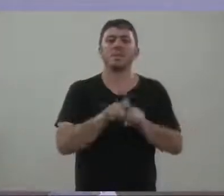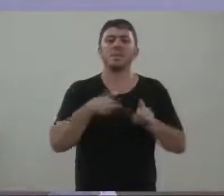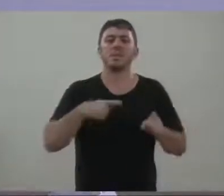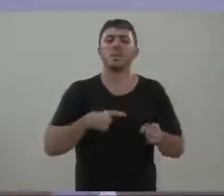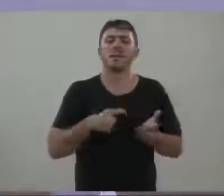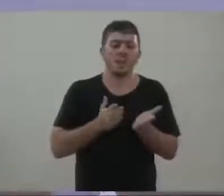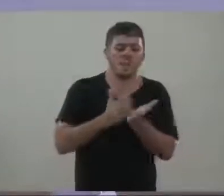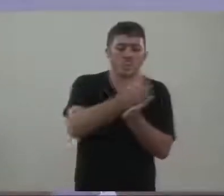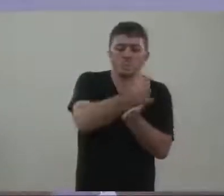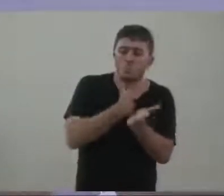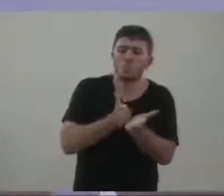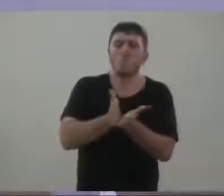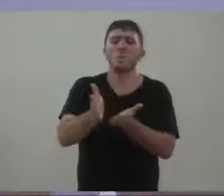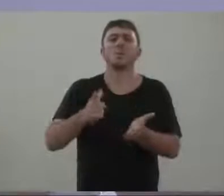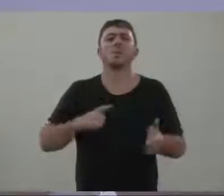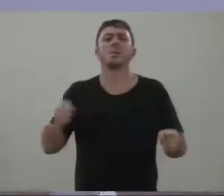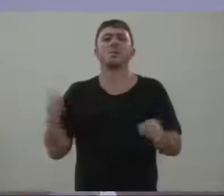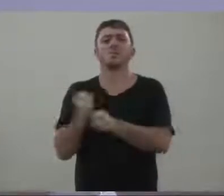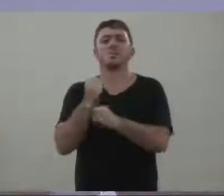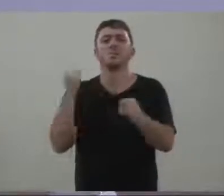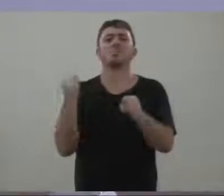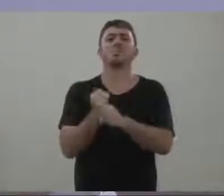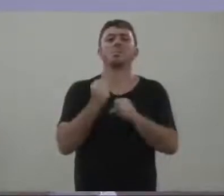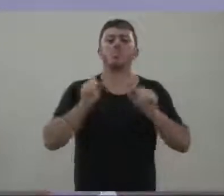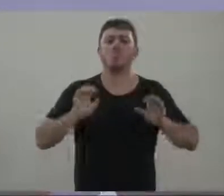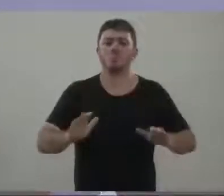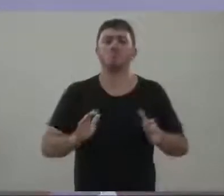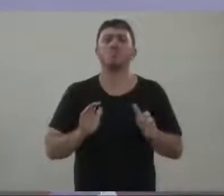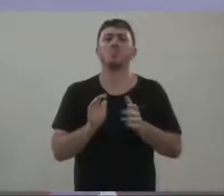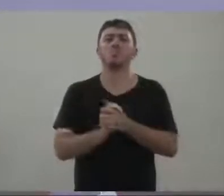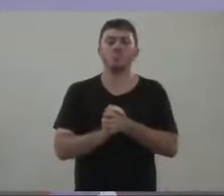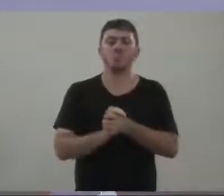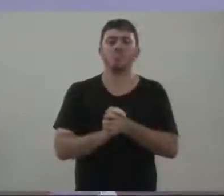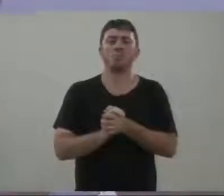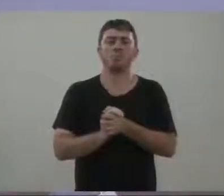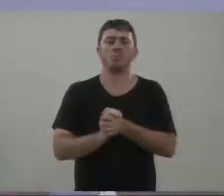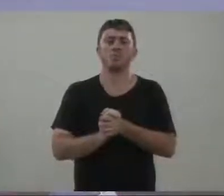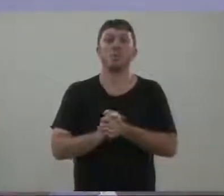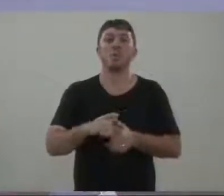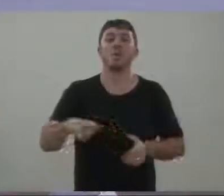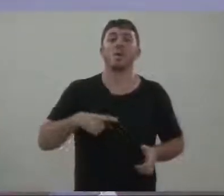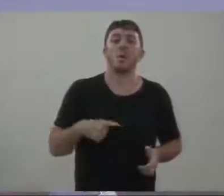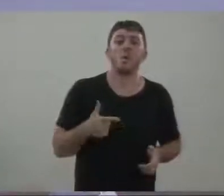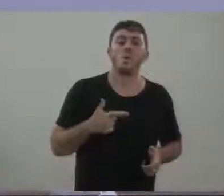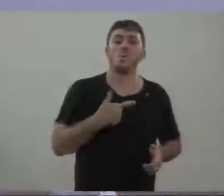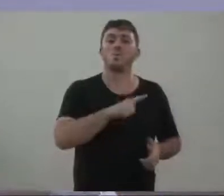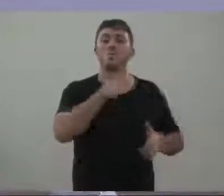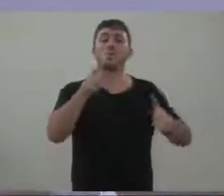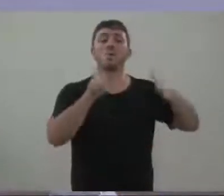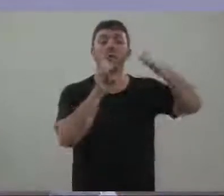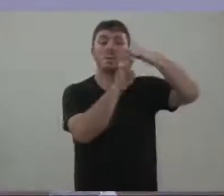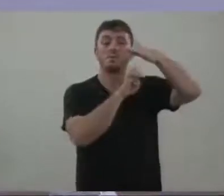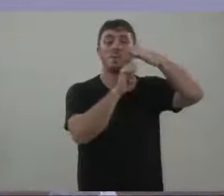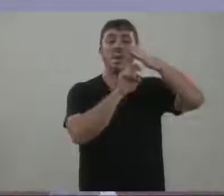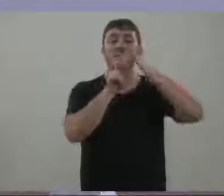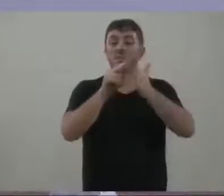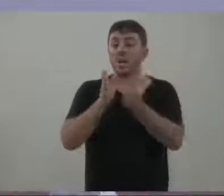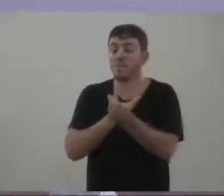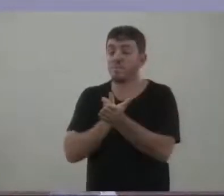é uma obra muito importante, vereador Macaxeira. Porque ali outras empresas chegarão por aquela